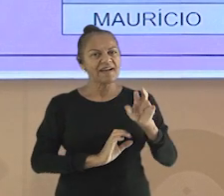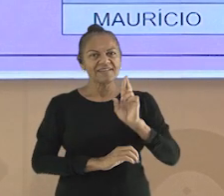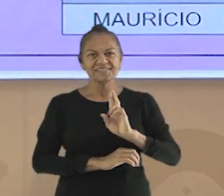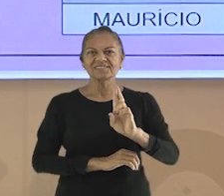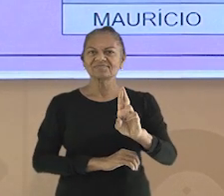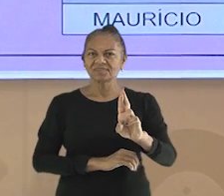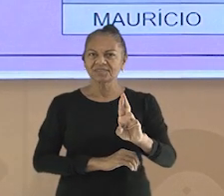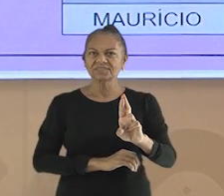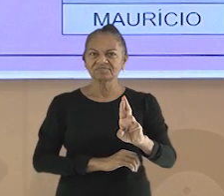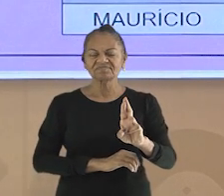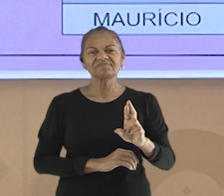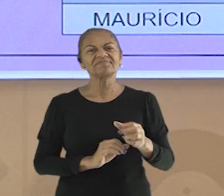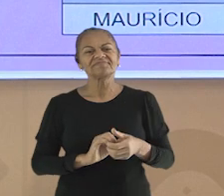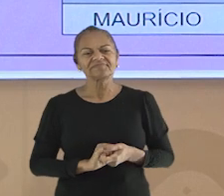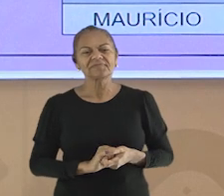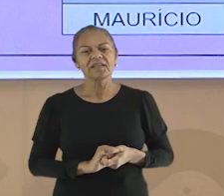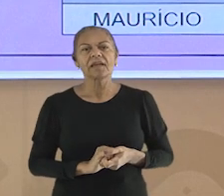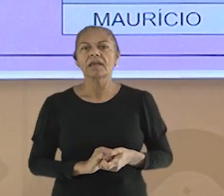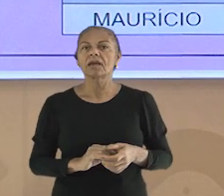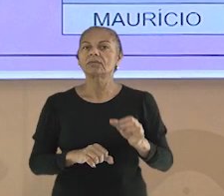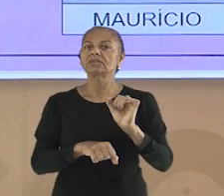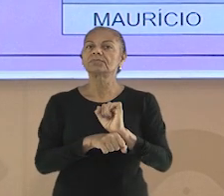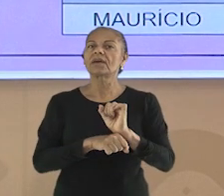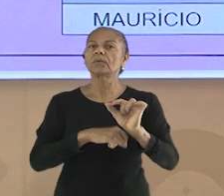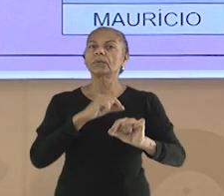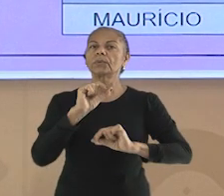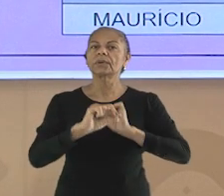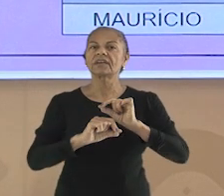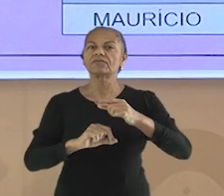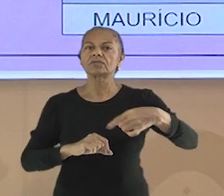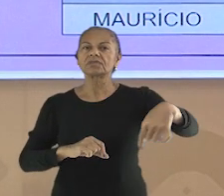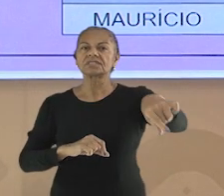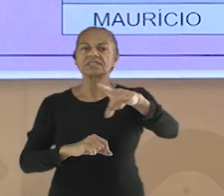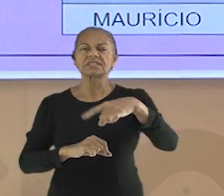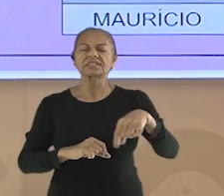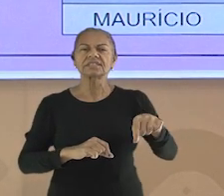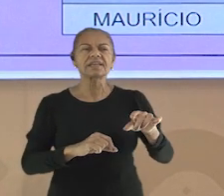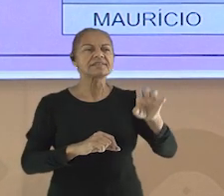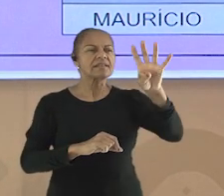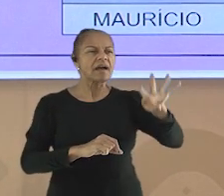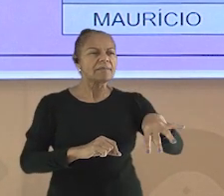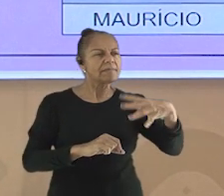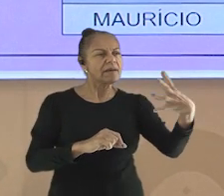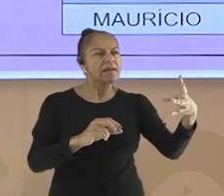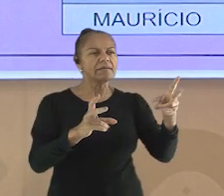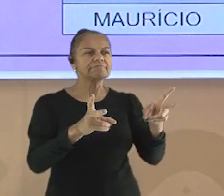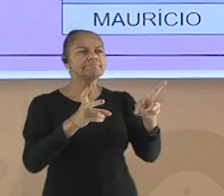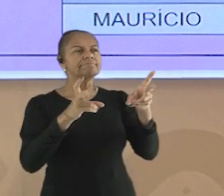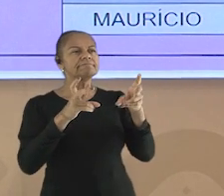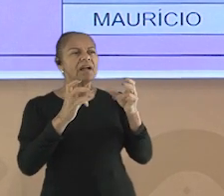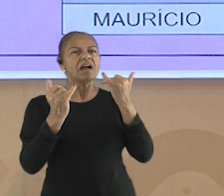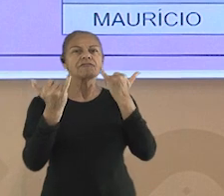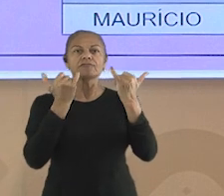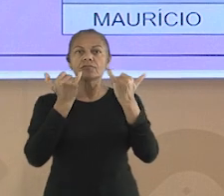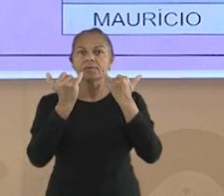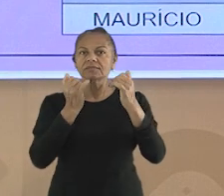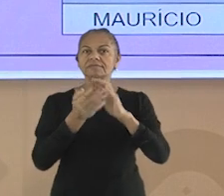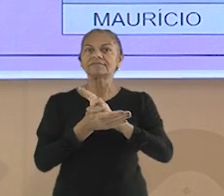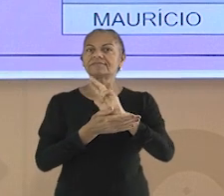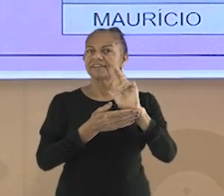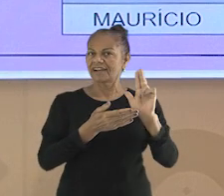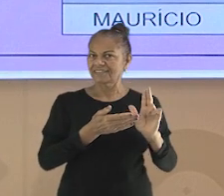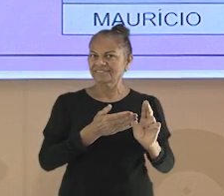né? E espero que vocês tenham percebido como podemos colocar várias informações na tabela.